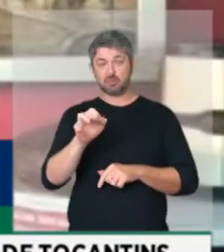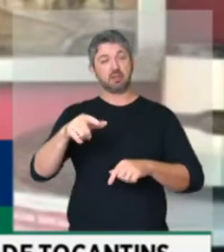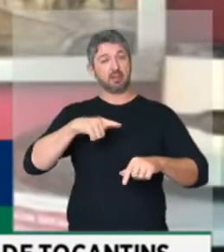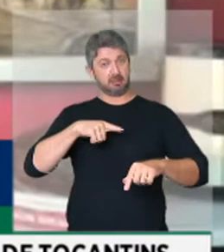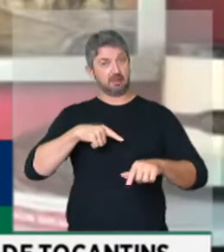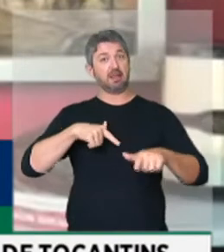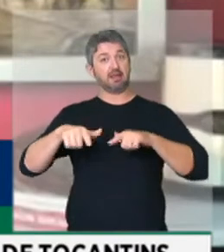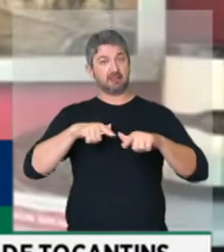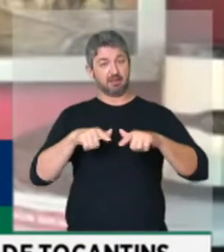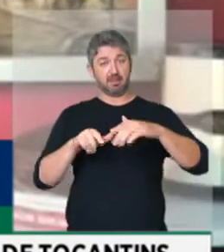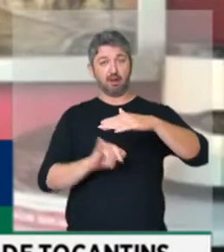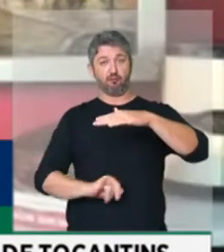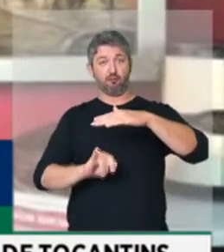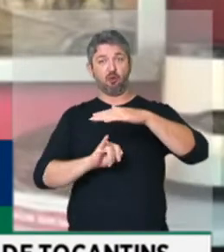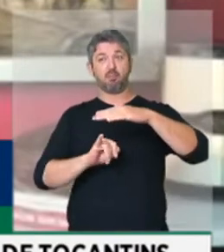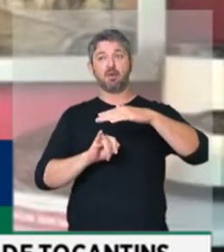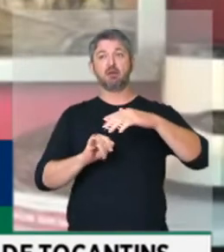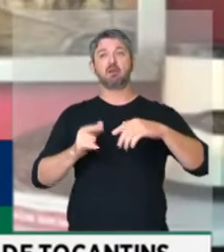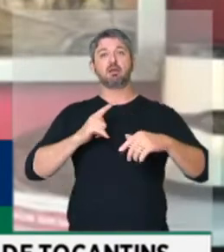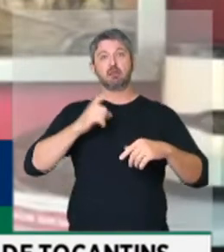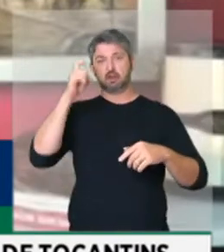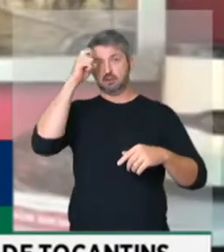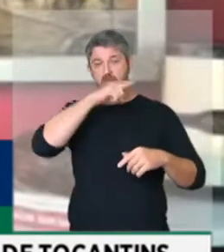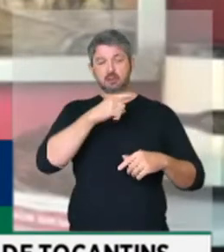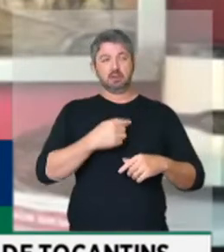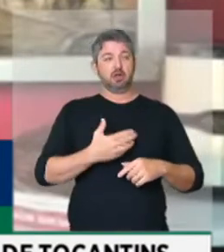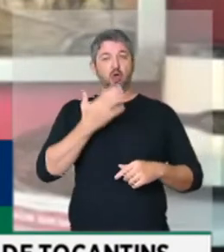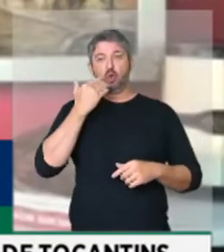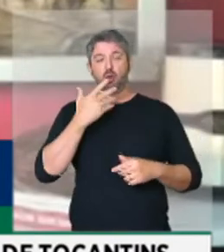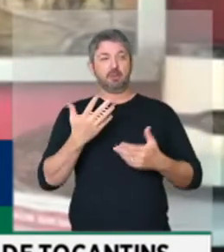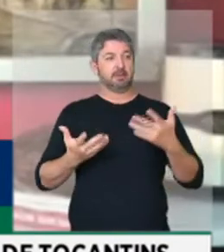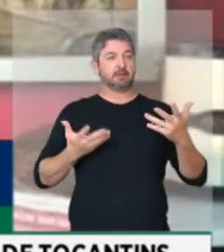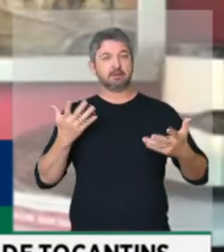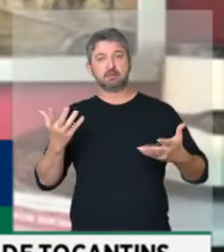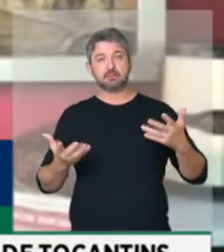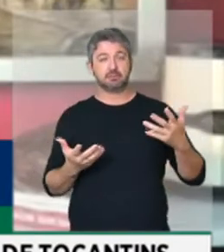estão na informalidade estão em situação de insegurança alimentar.